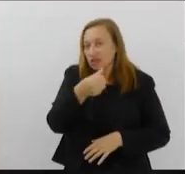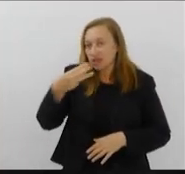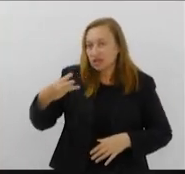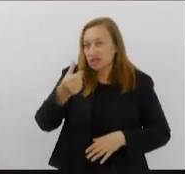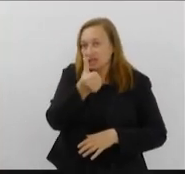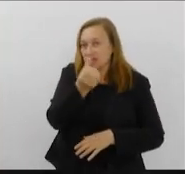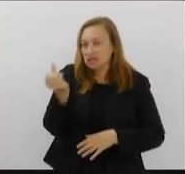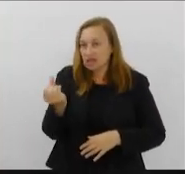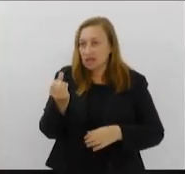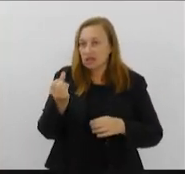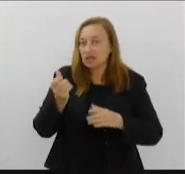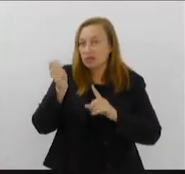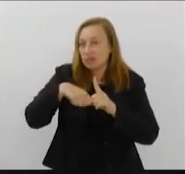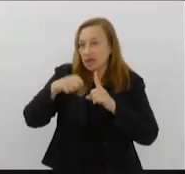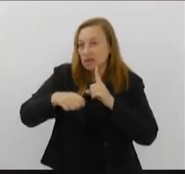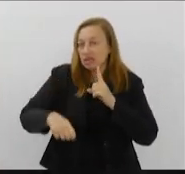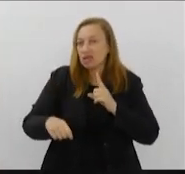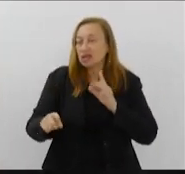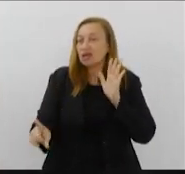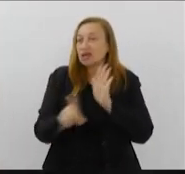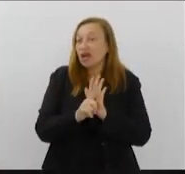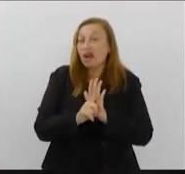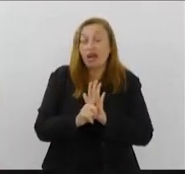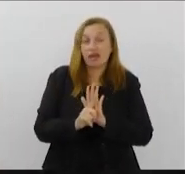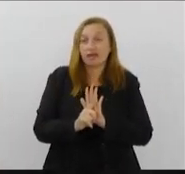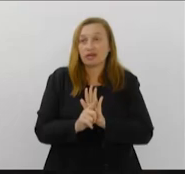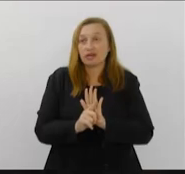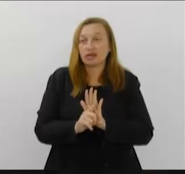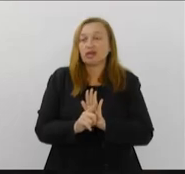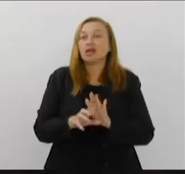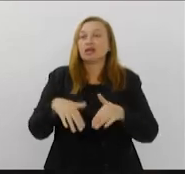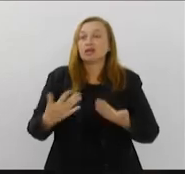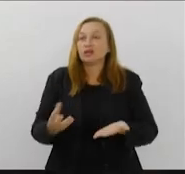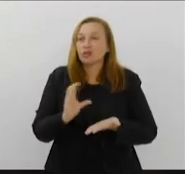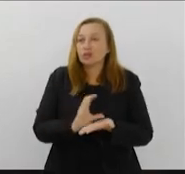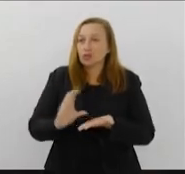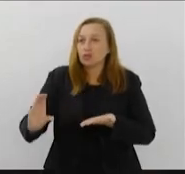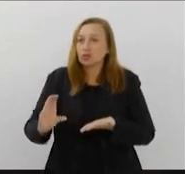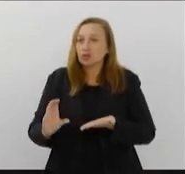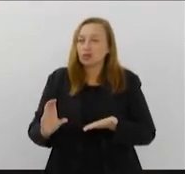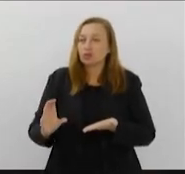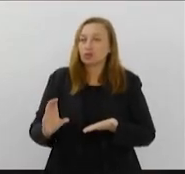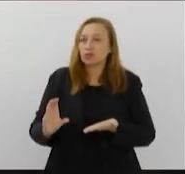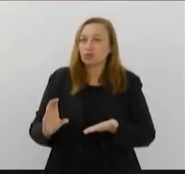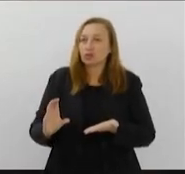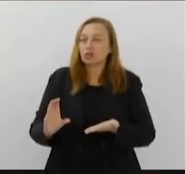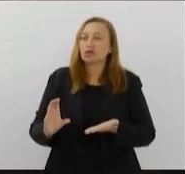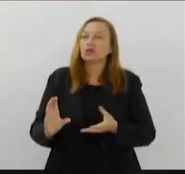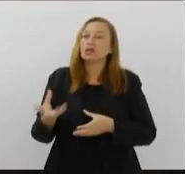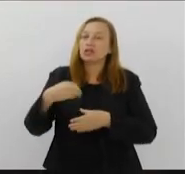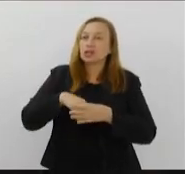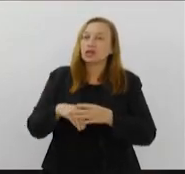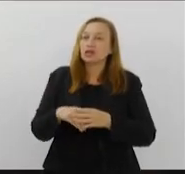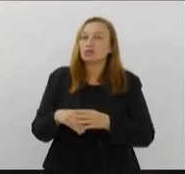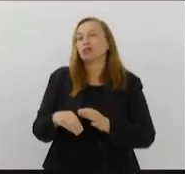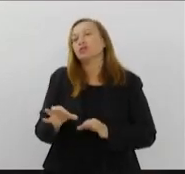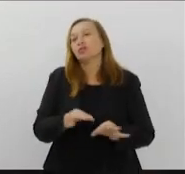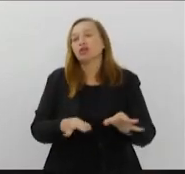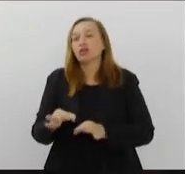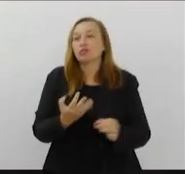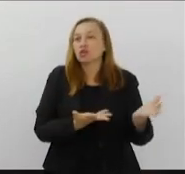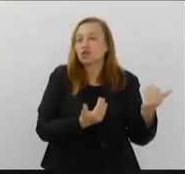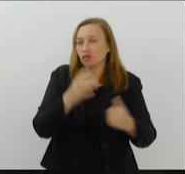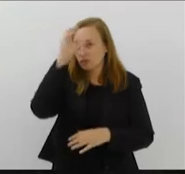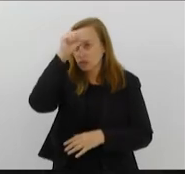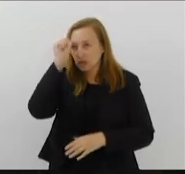traz parte desse recurso que está indo para outros projetos paralelos e não leva para dentro do programa Jovem Aprendiz e